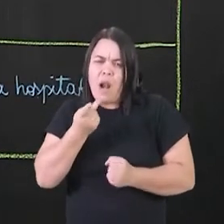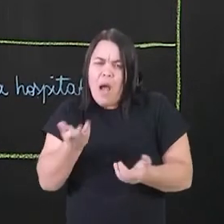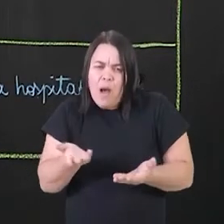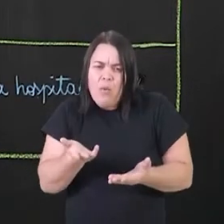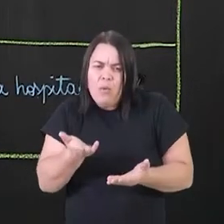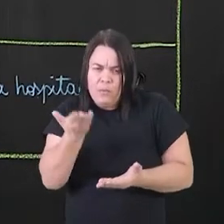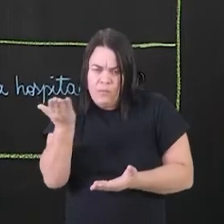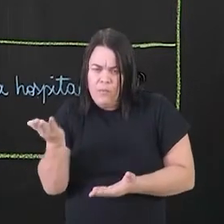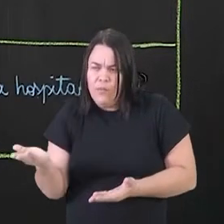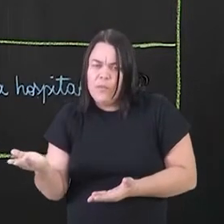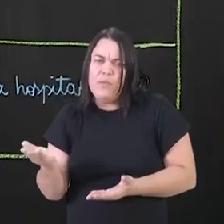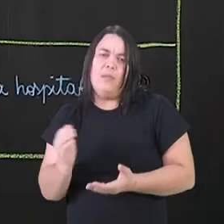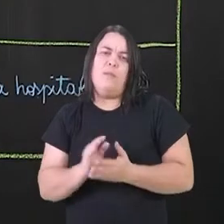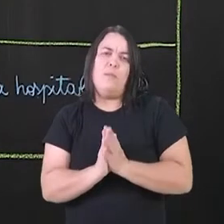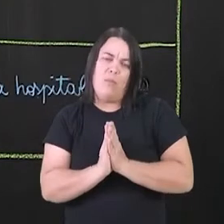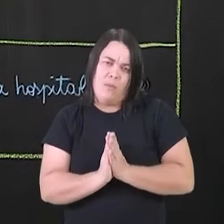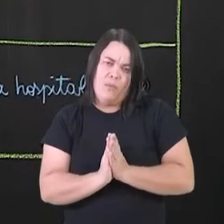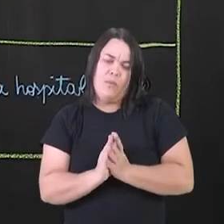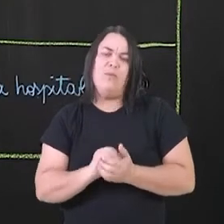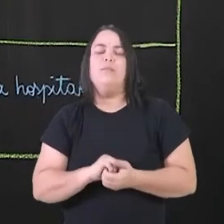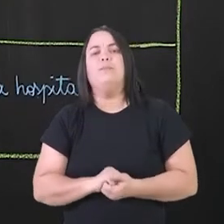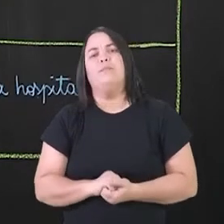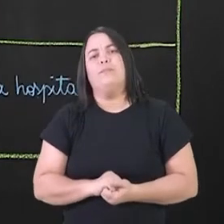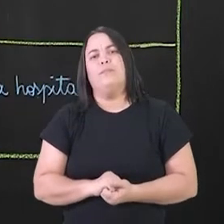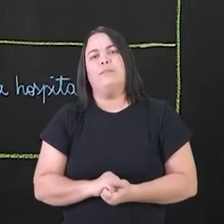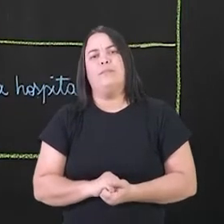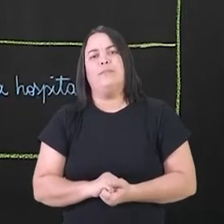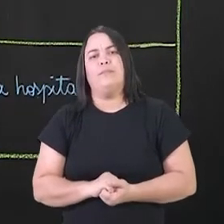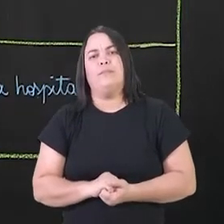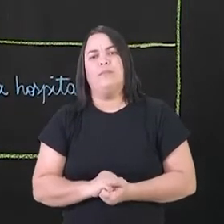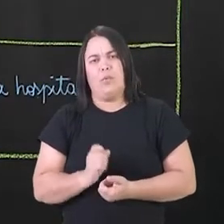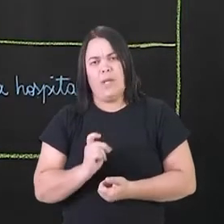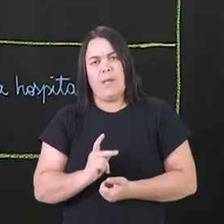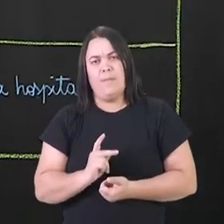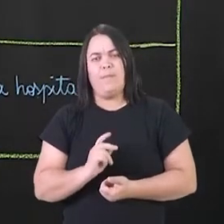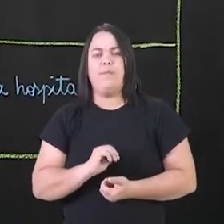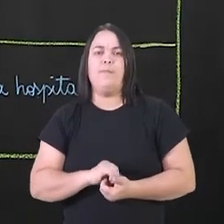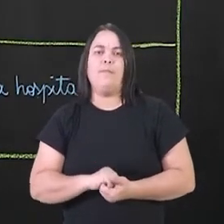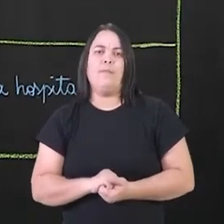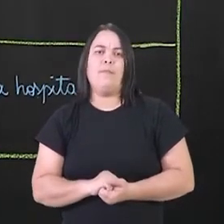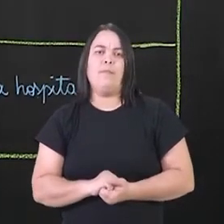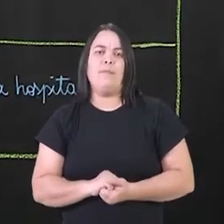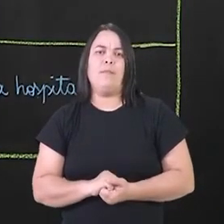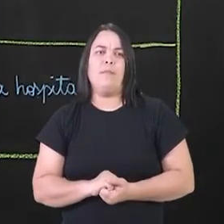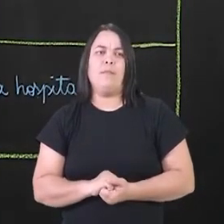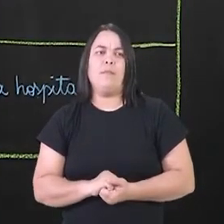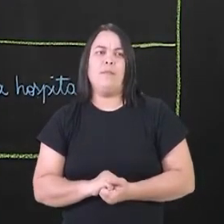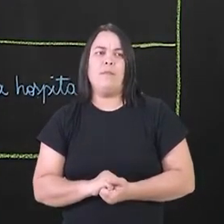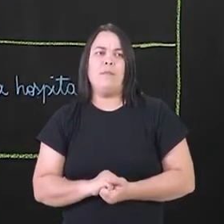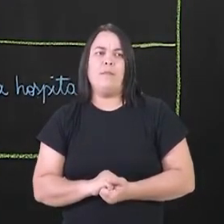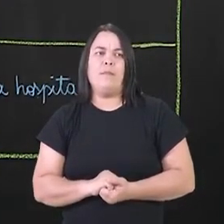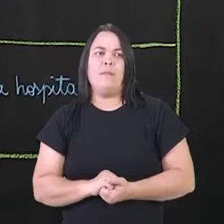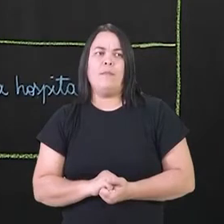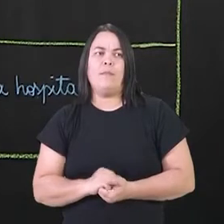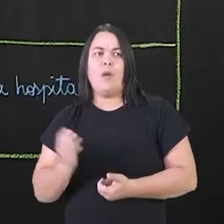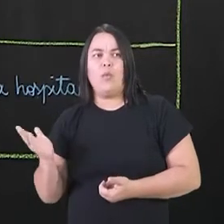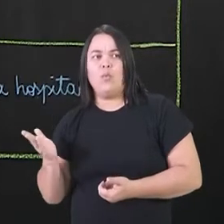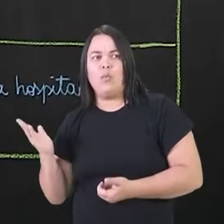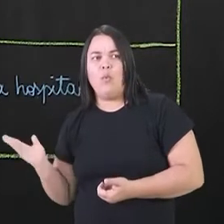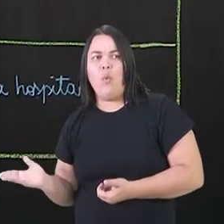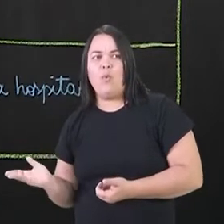Sr. Davis, please? Ok? E aí, nós temos mais dois modal